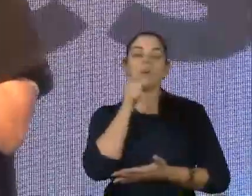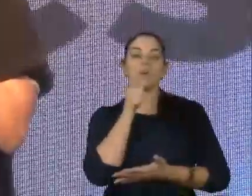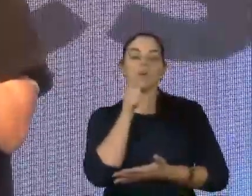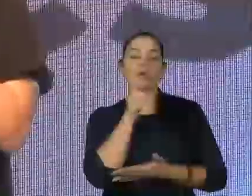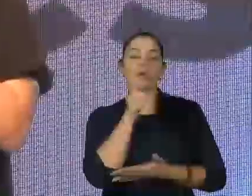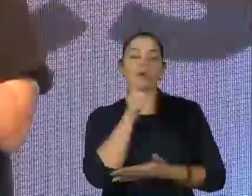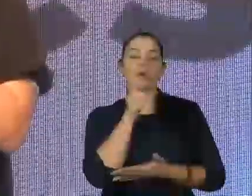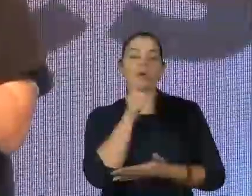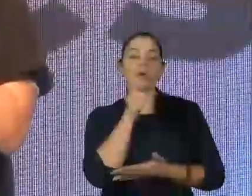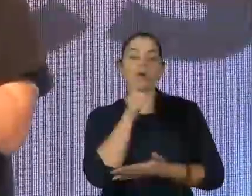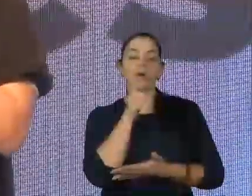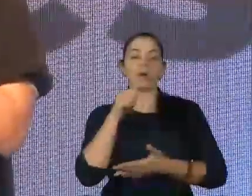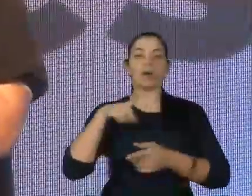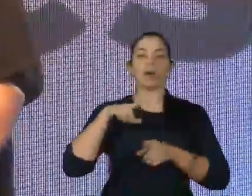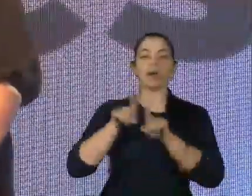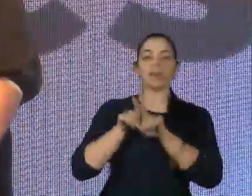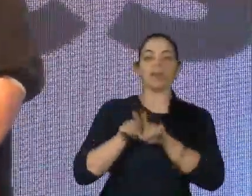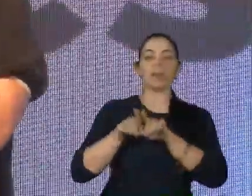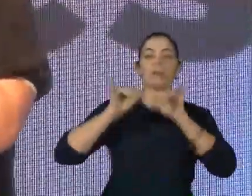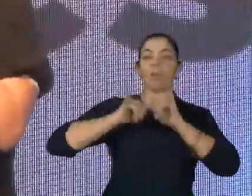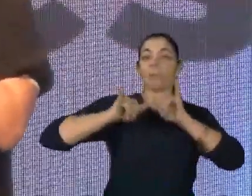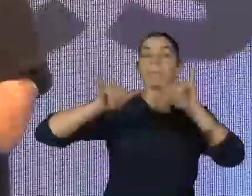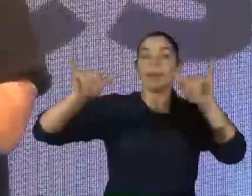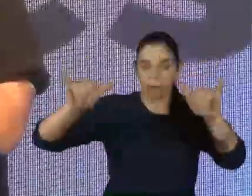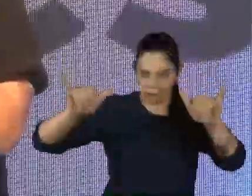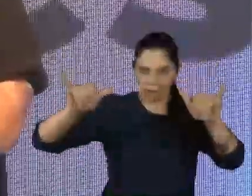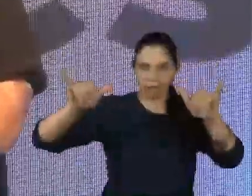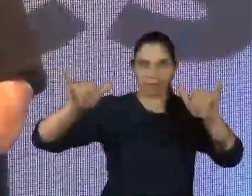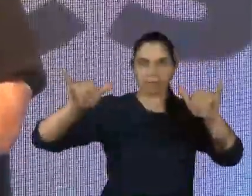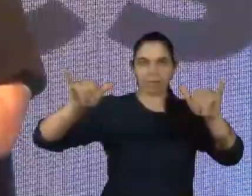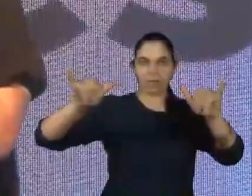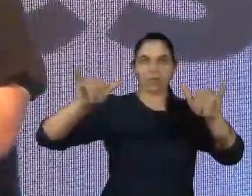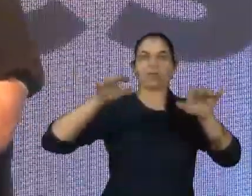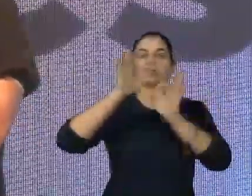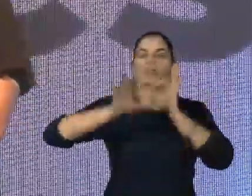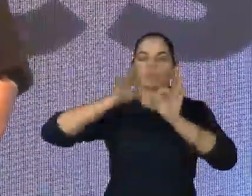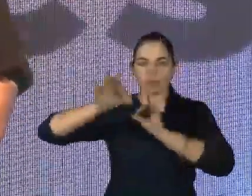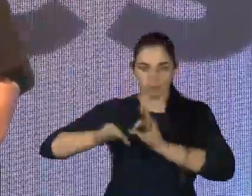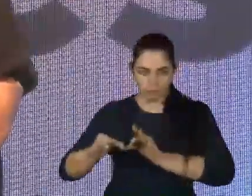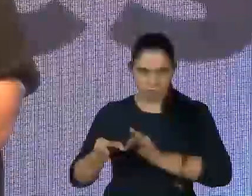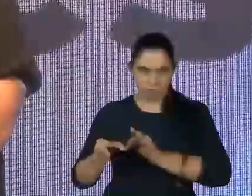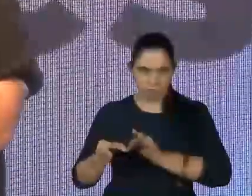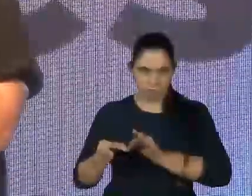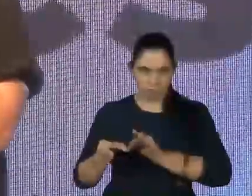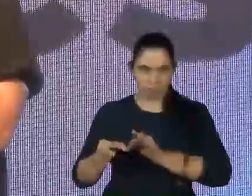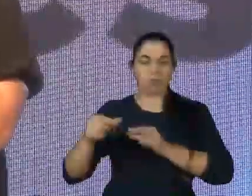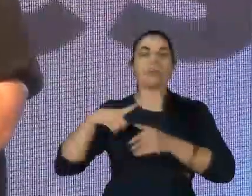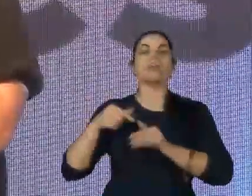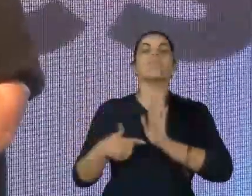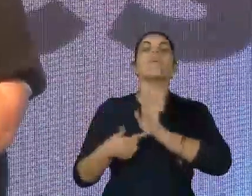Eu sou garota, pro propaganda, né, do projeto que vai ser